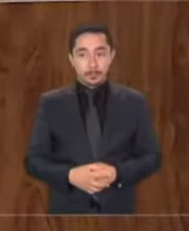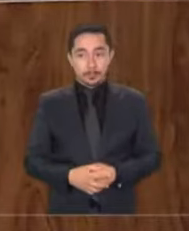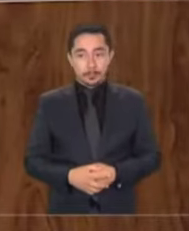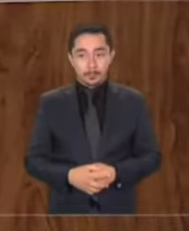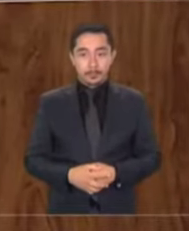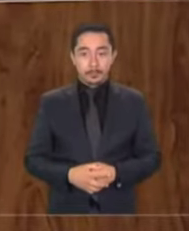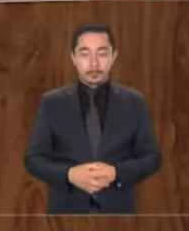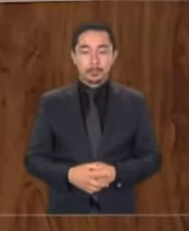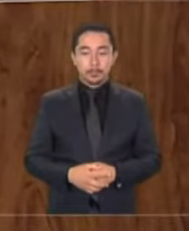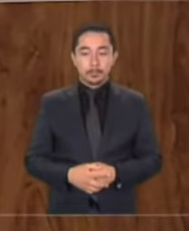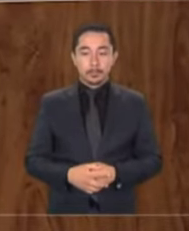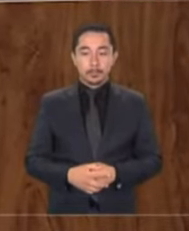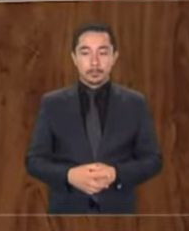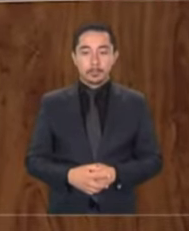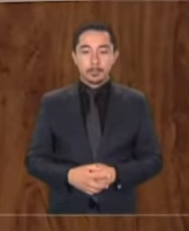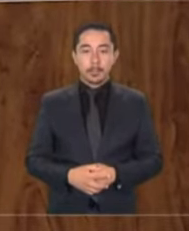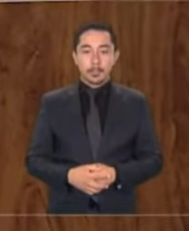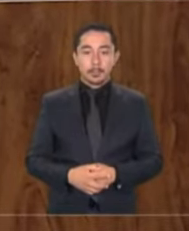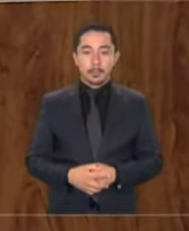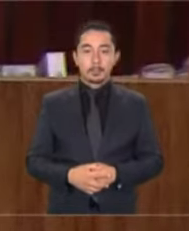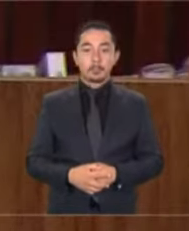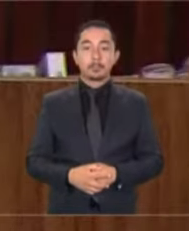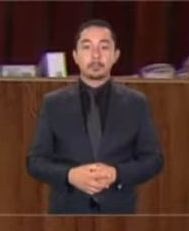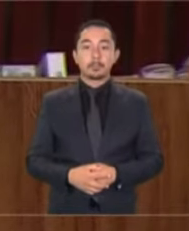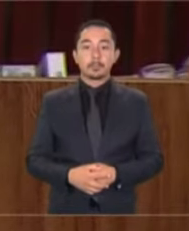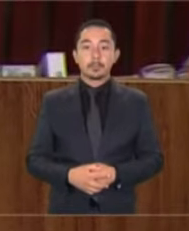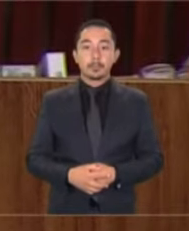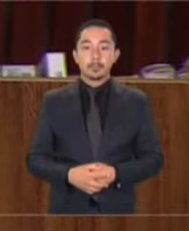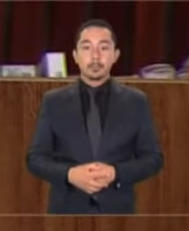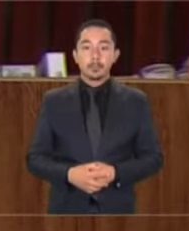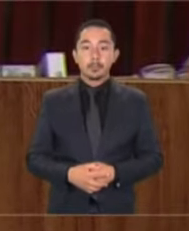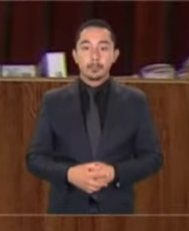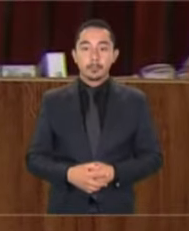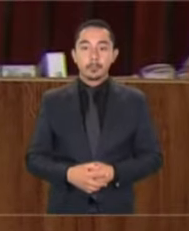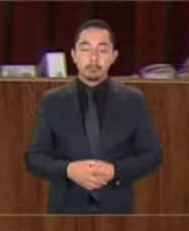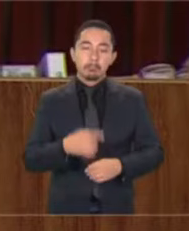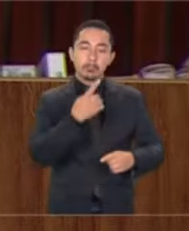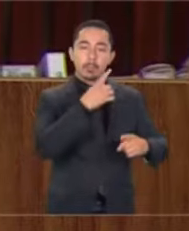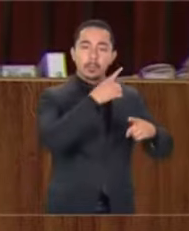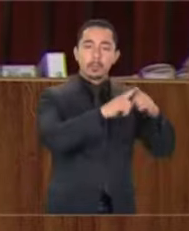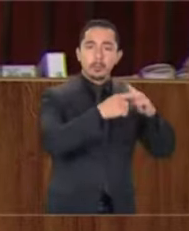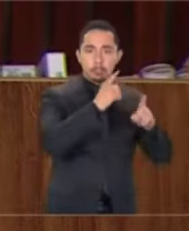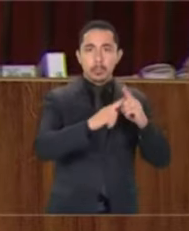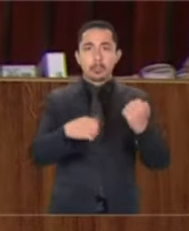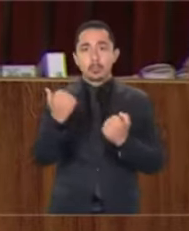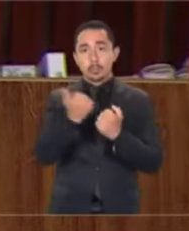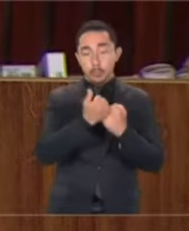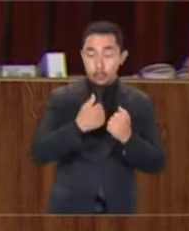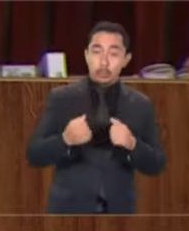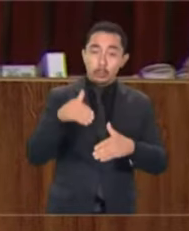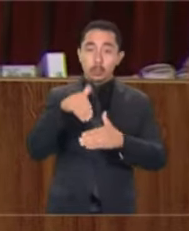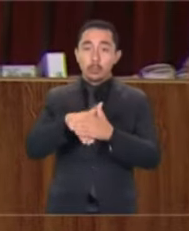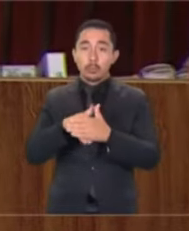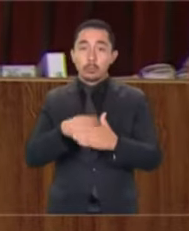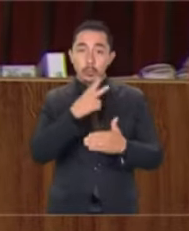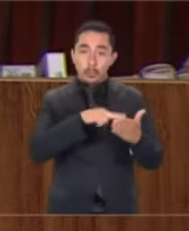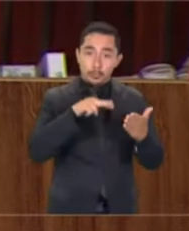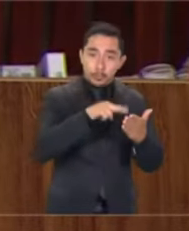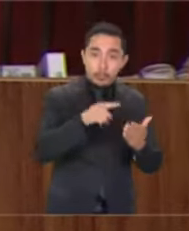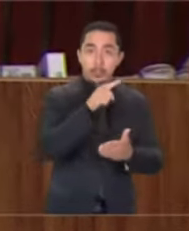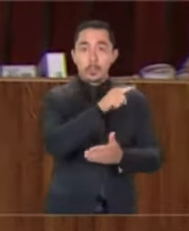Presidente, diante agora do debate profícuo, produzido a partir do voto vista do ministro